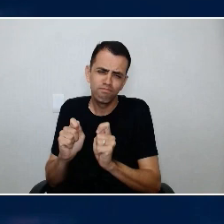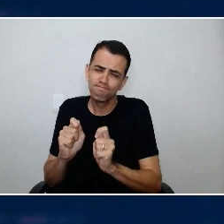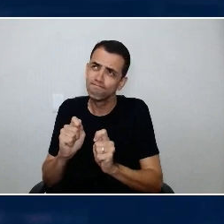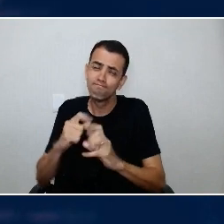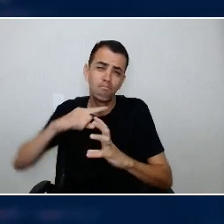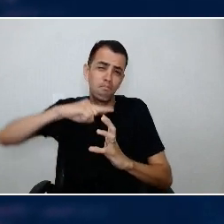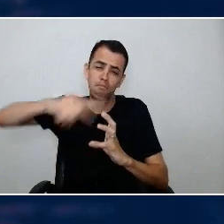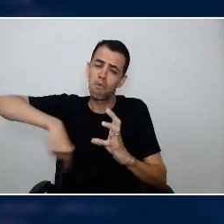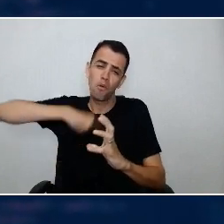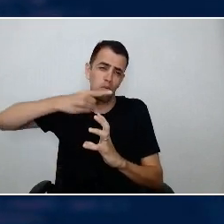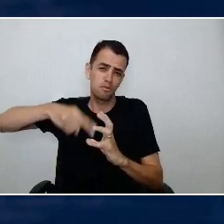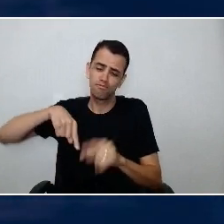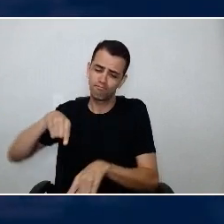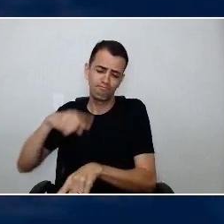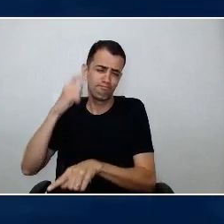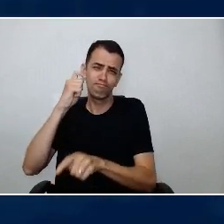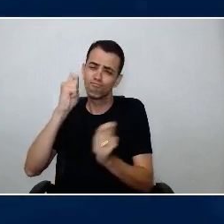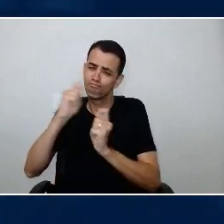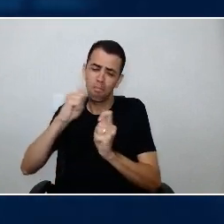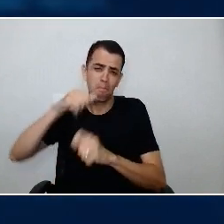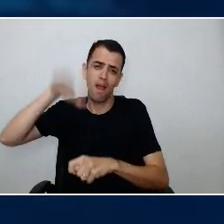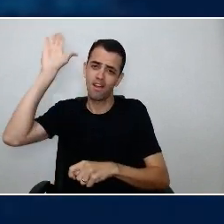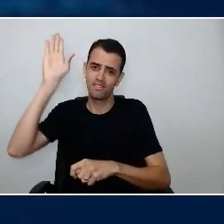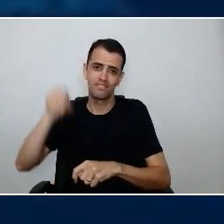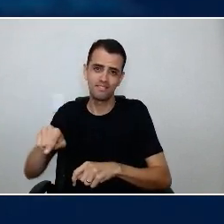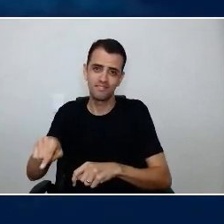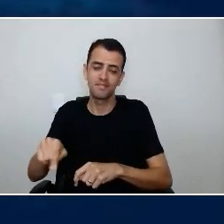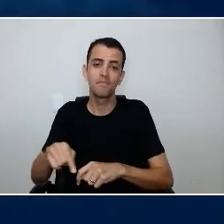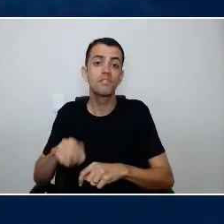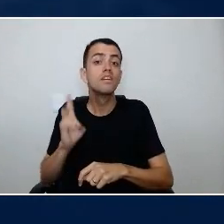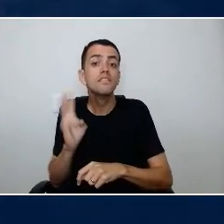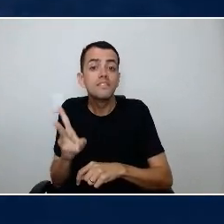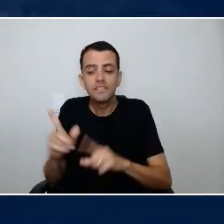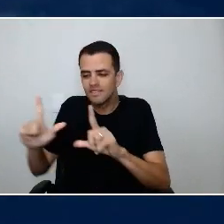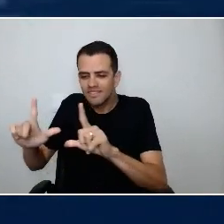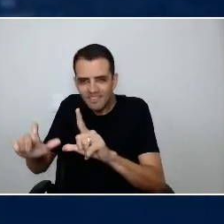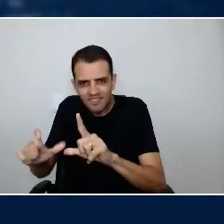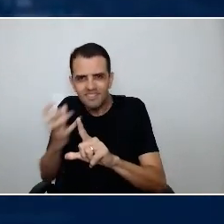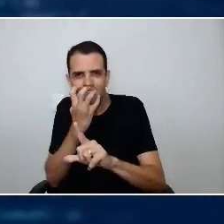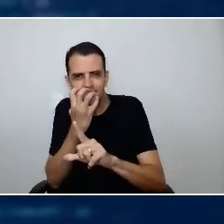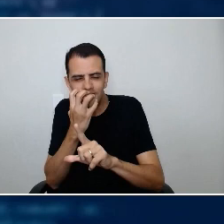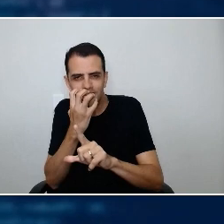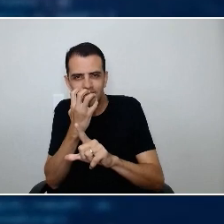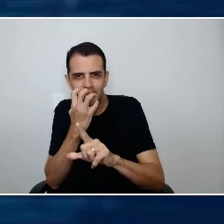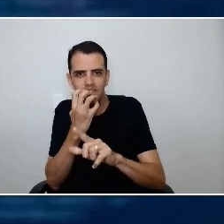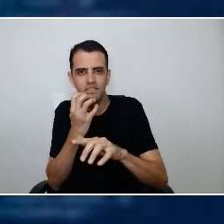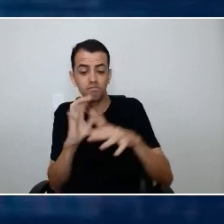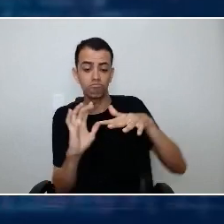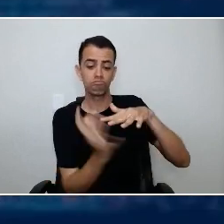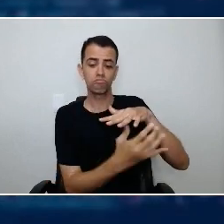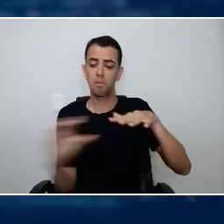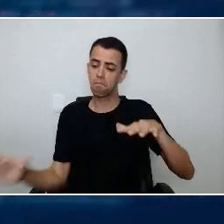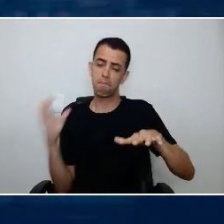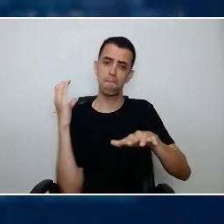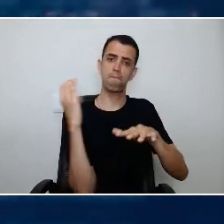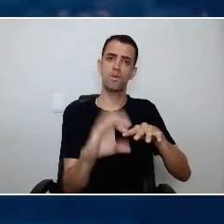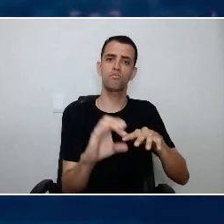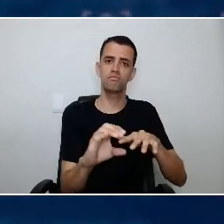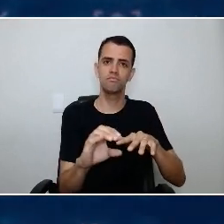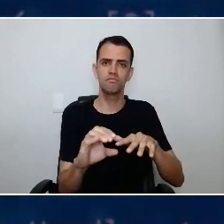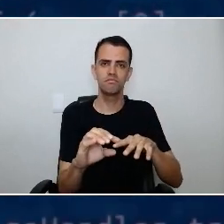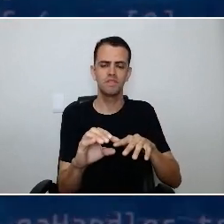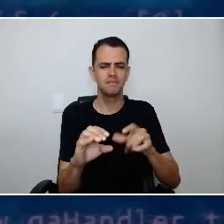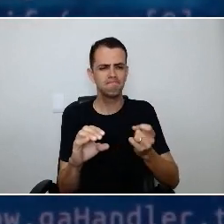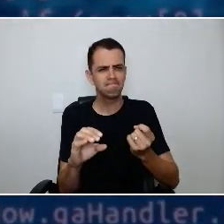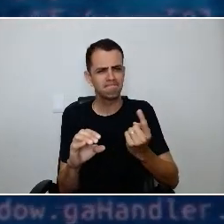quando eu postava as fotos dele eu sempre postava em redes sociais de humanos e eu comecei a achar isso muito estranho